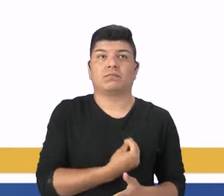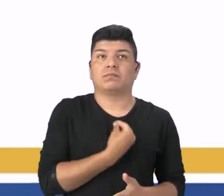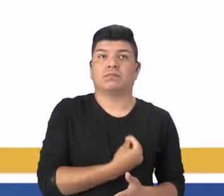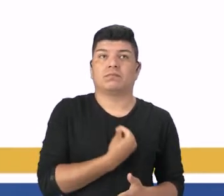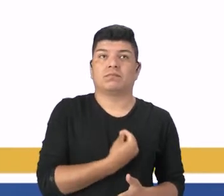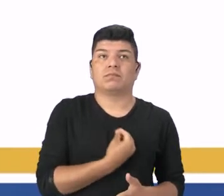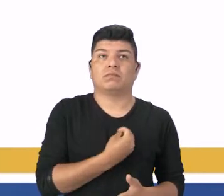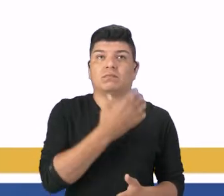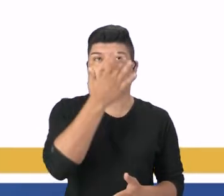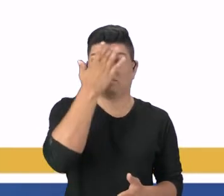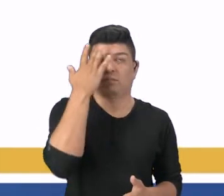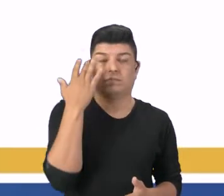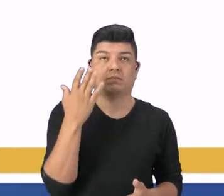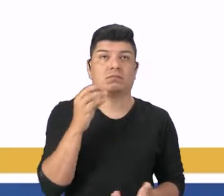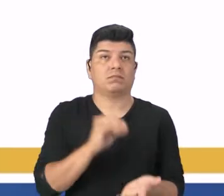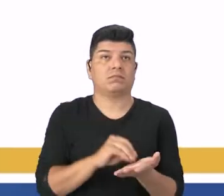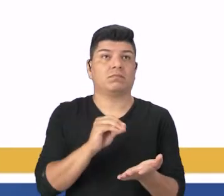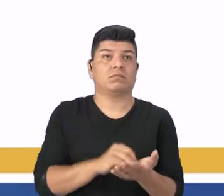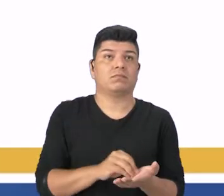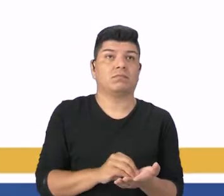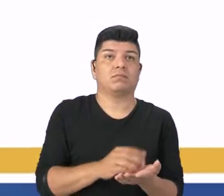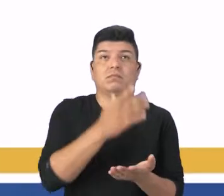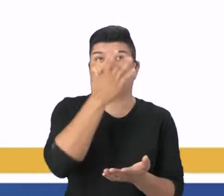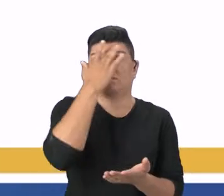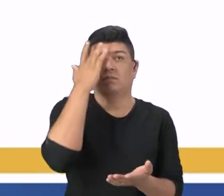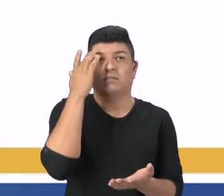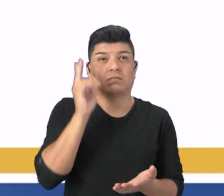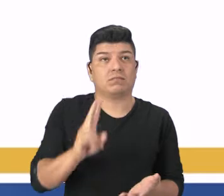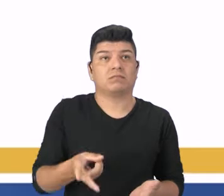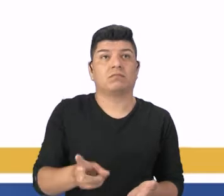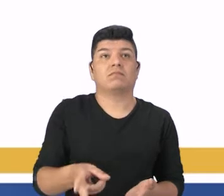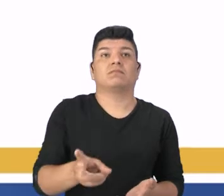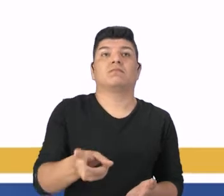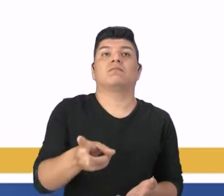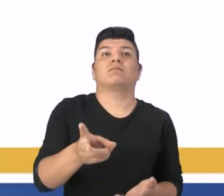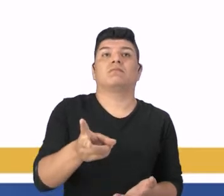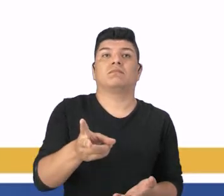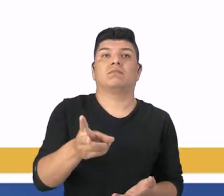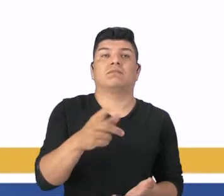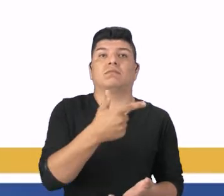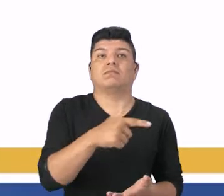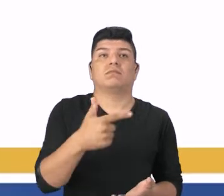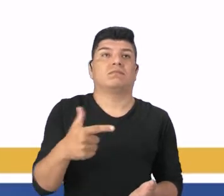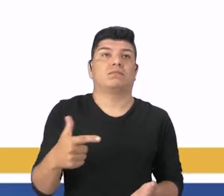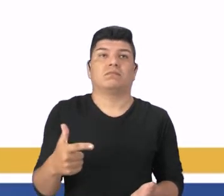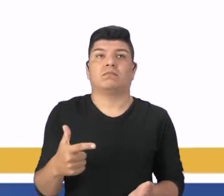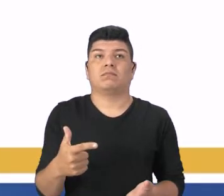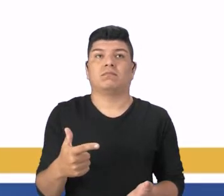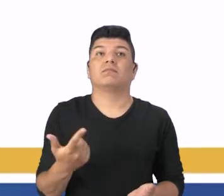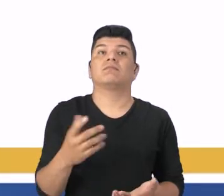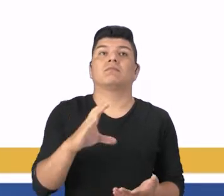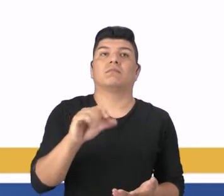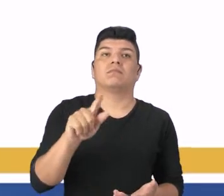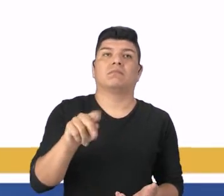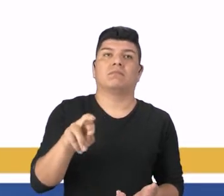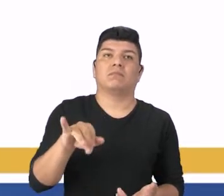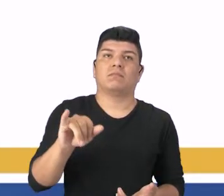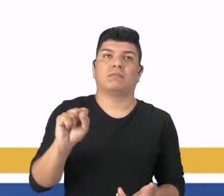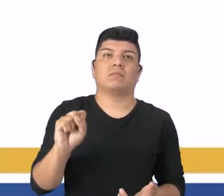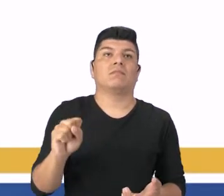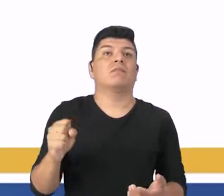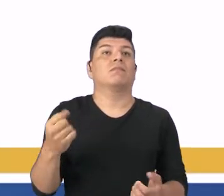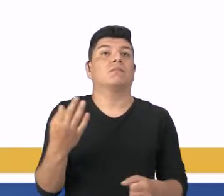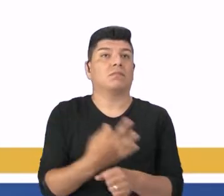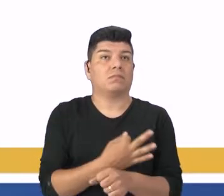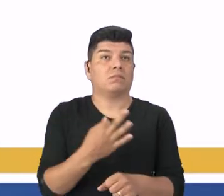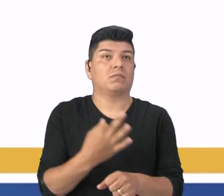em indivíduos subnutridos, ou seja, pessoas que continuamente não têm acesso a calorias suficientes